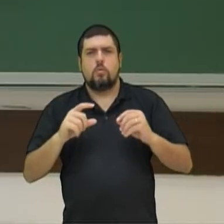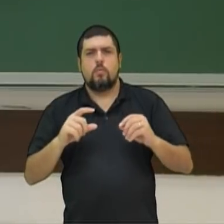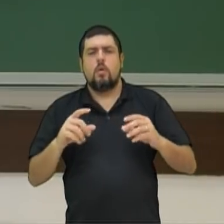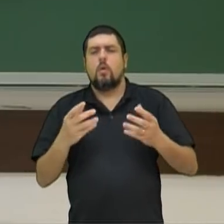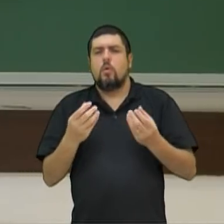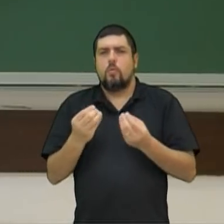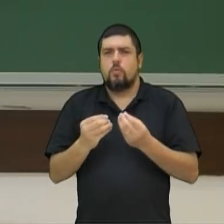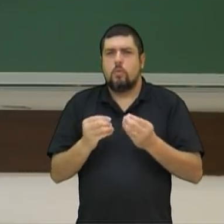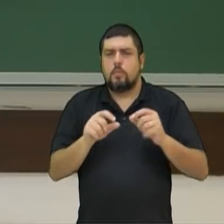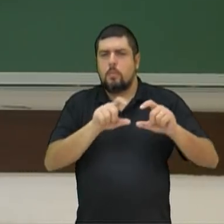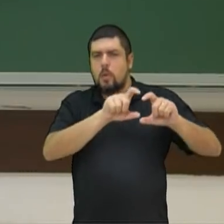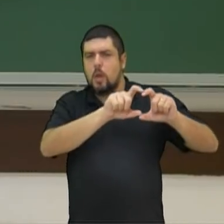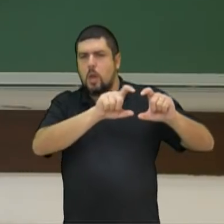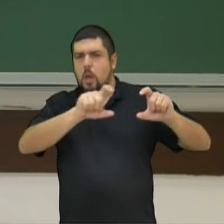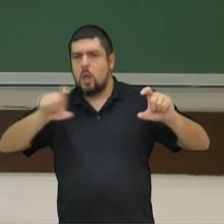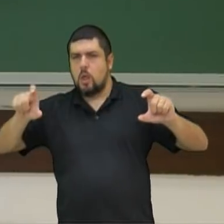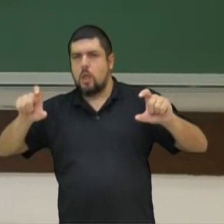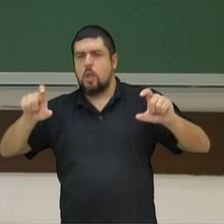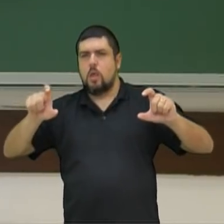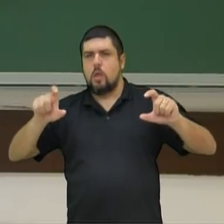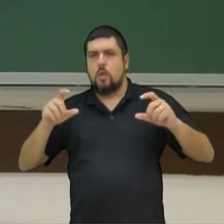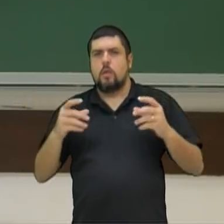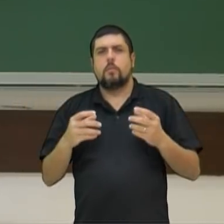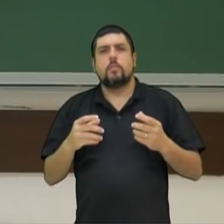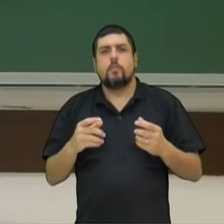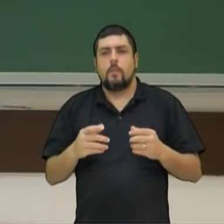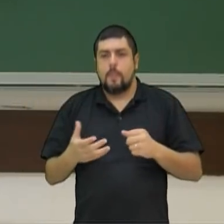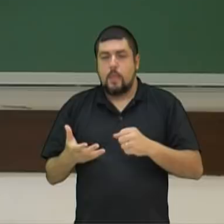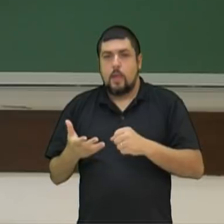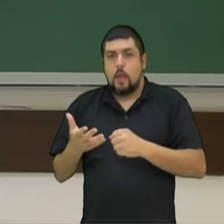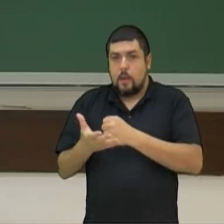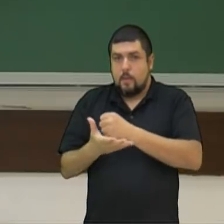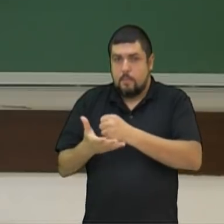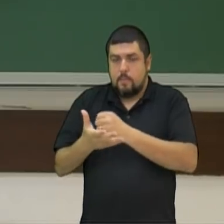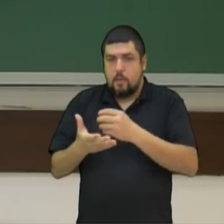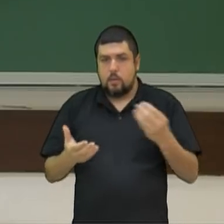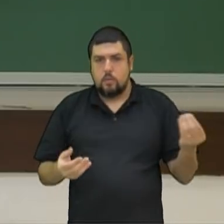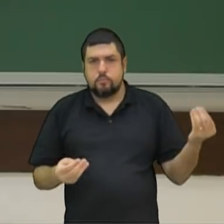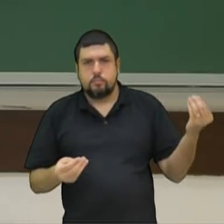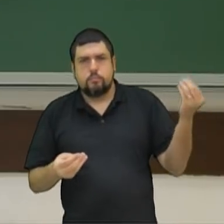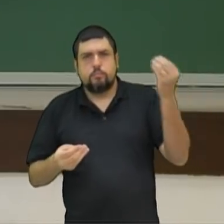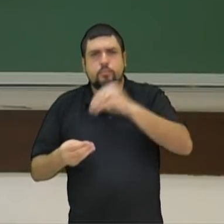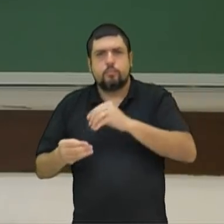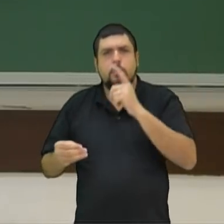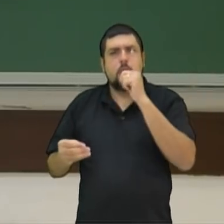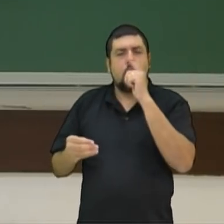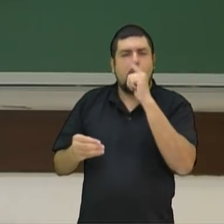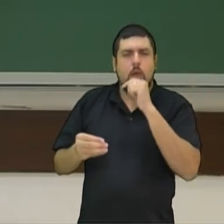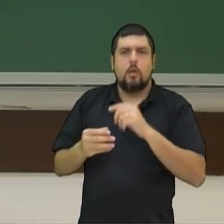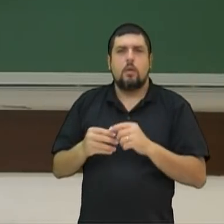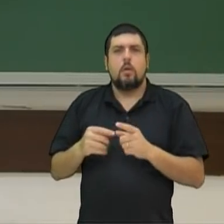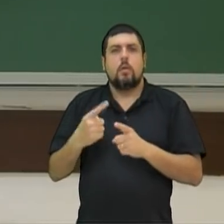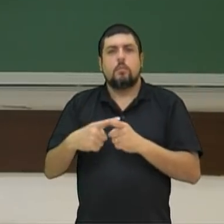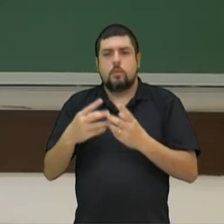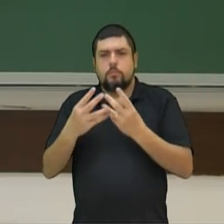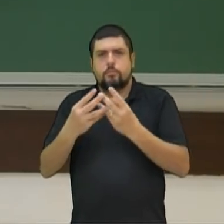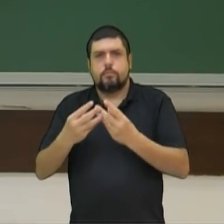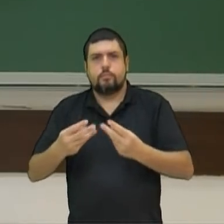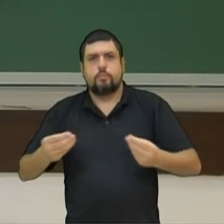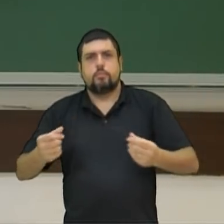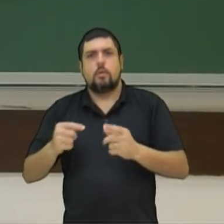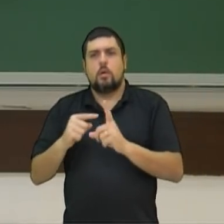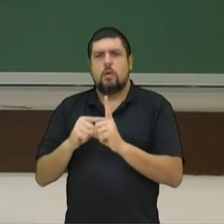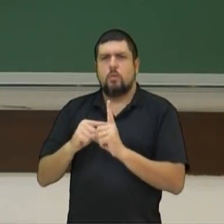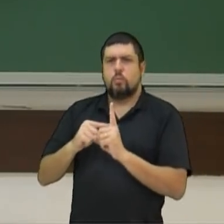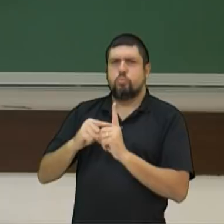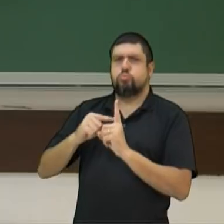Joguei a base em água, eu nunca jogo água na base. Por quê? Porque algumas bases, quando dissociam, aumentam muito de